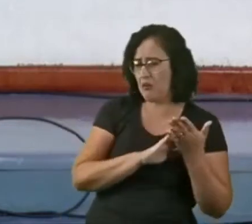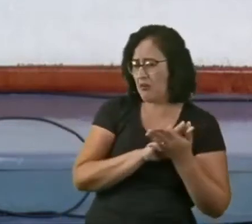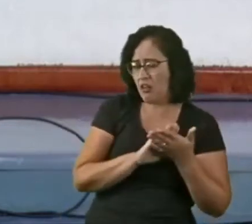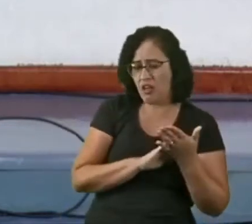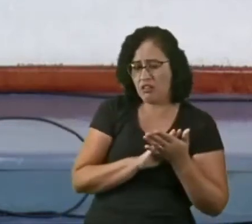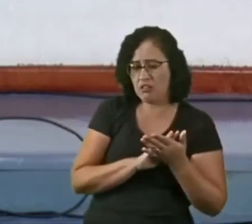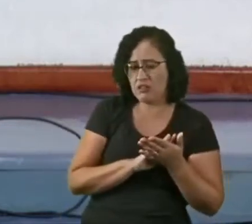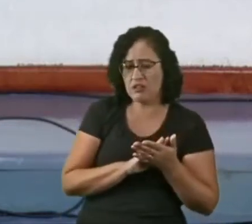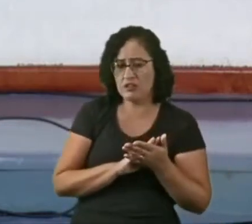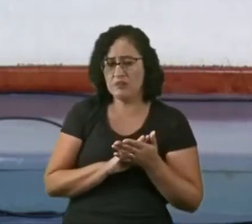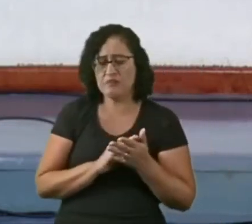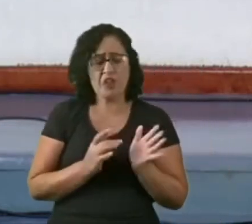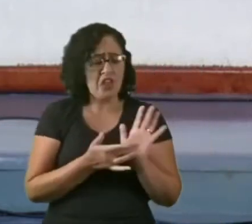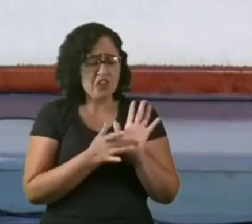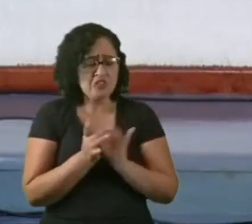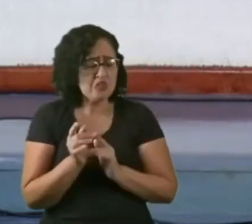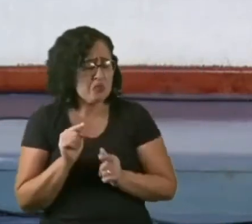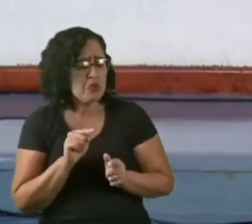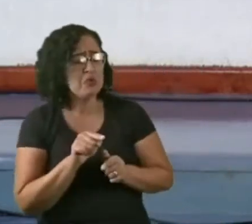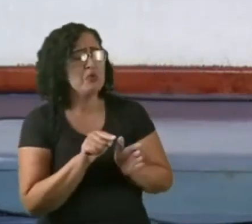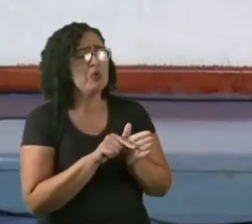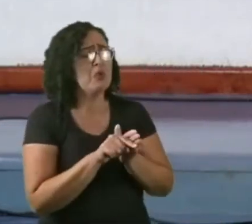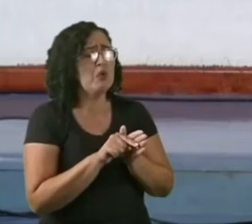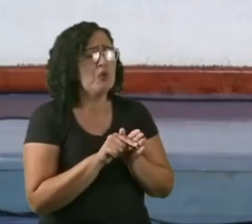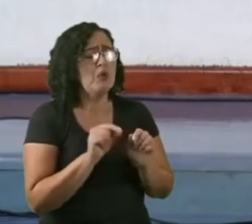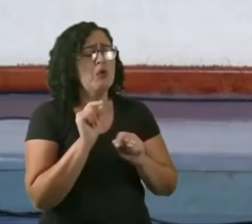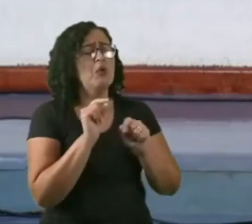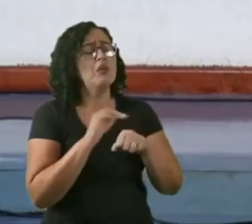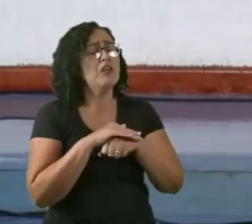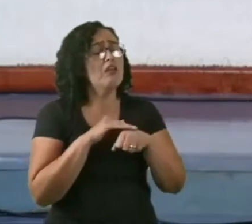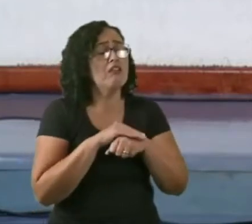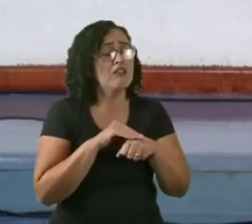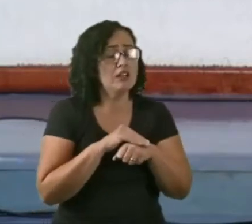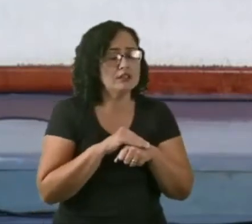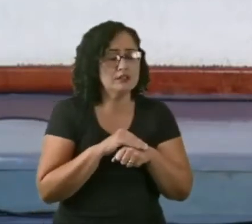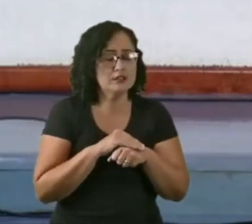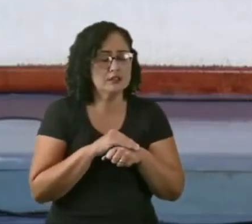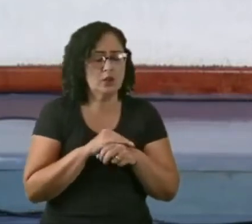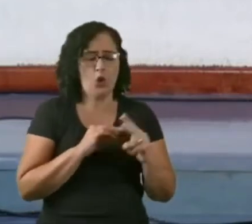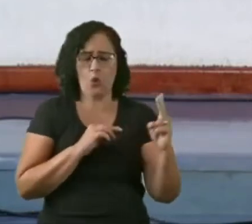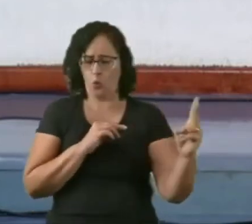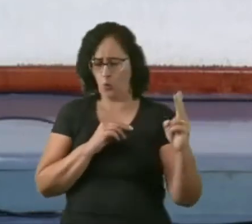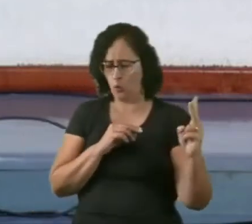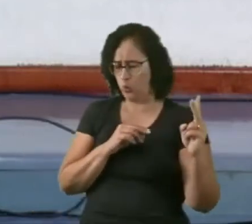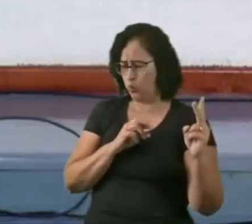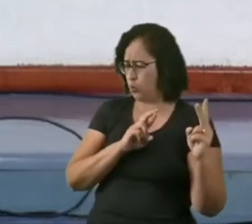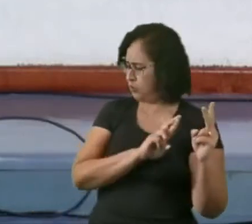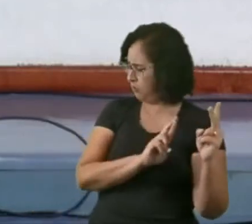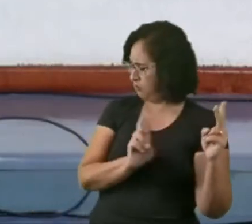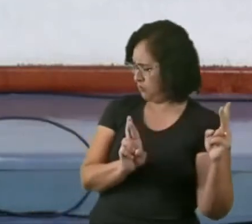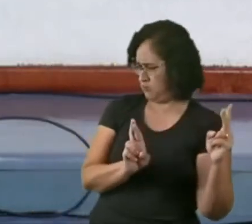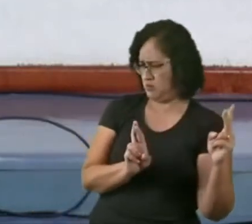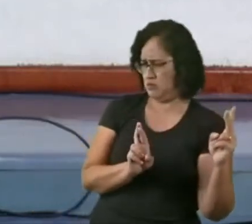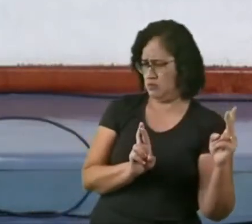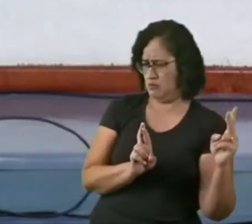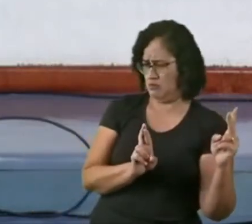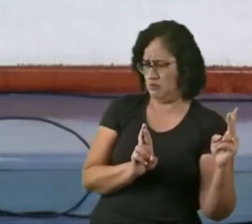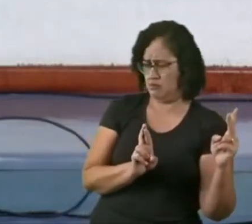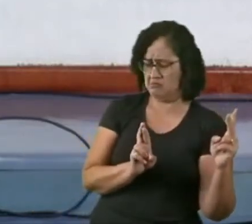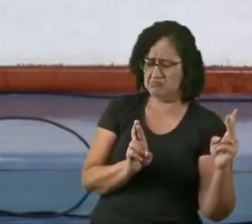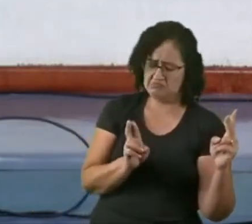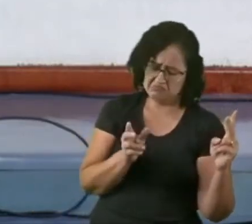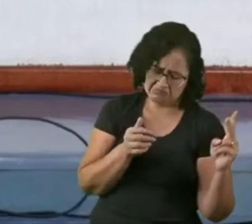perguntou: sobre o que vocês estão discutindo enquanto caminham? Eles pararam com os rostos